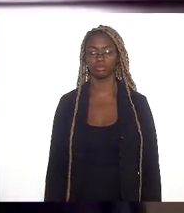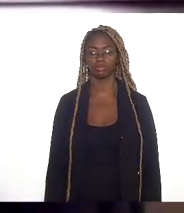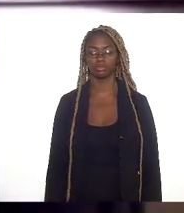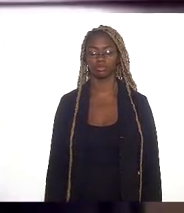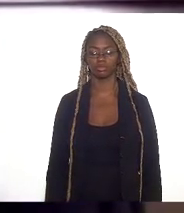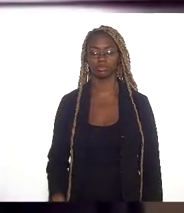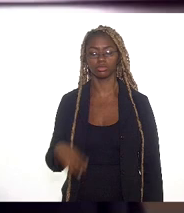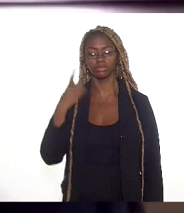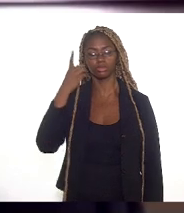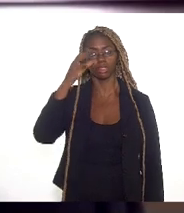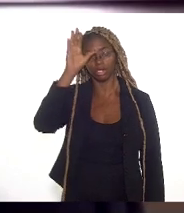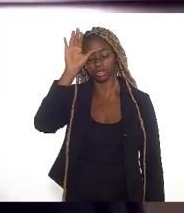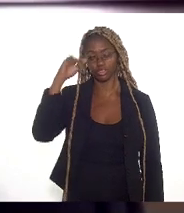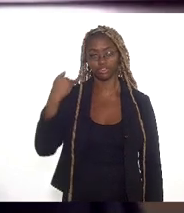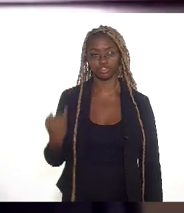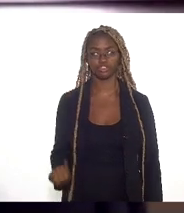Deputada Tia Ju.